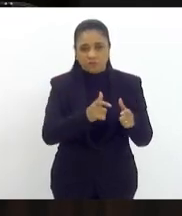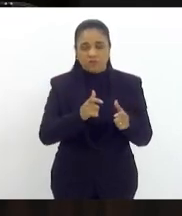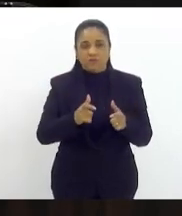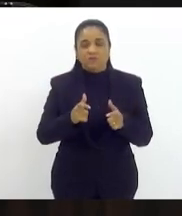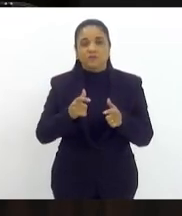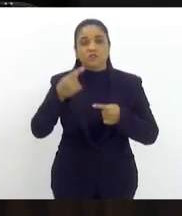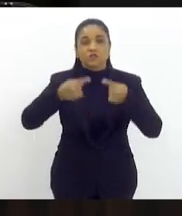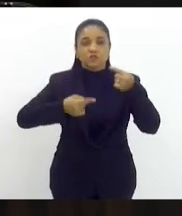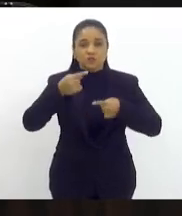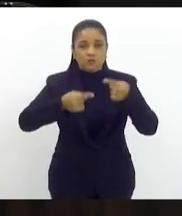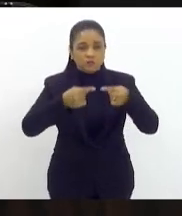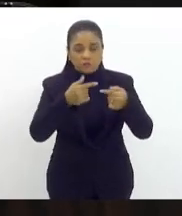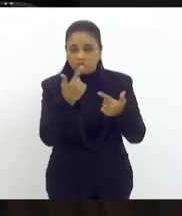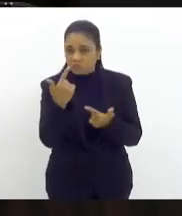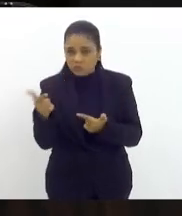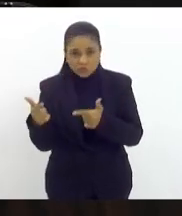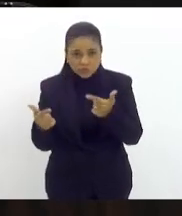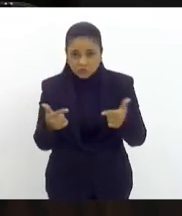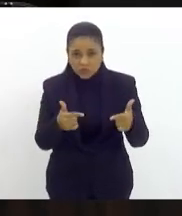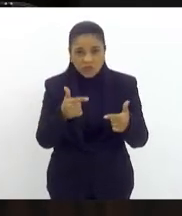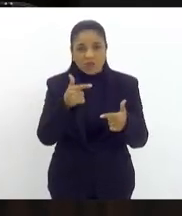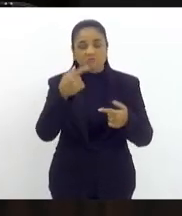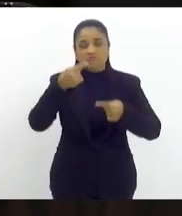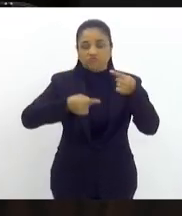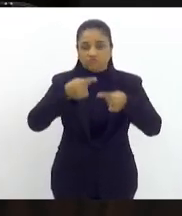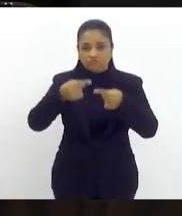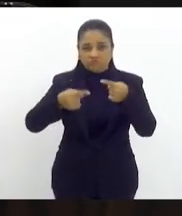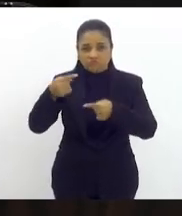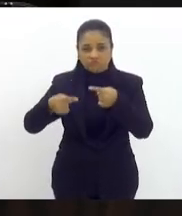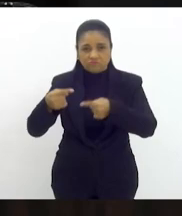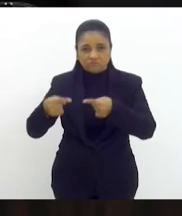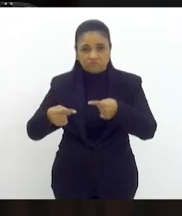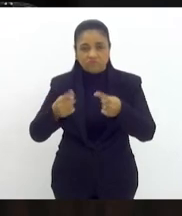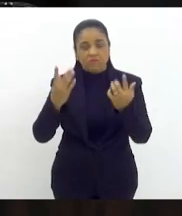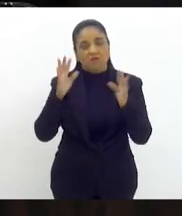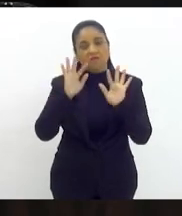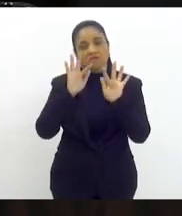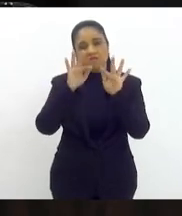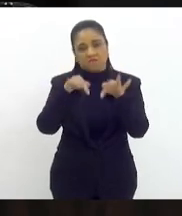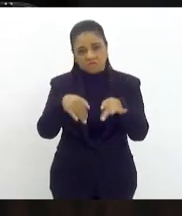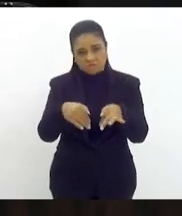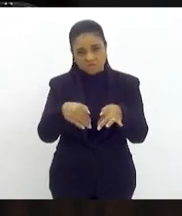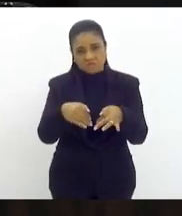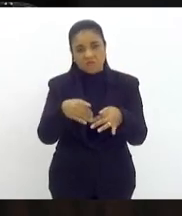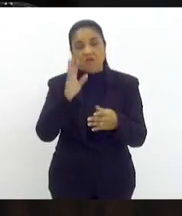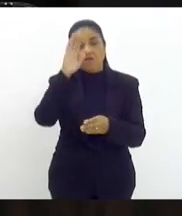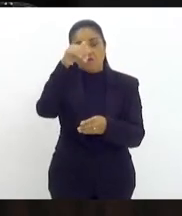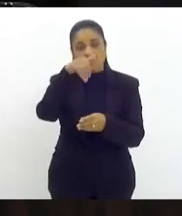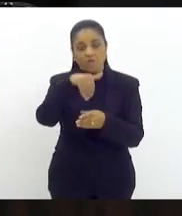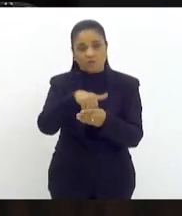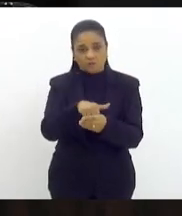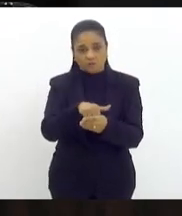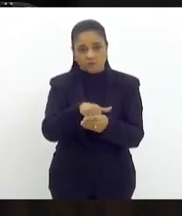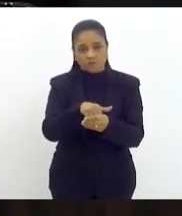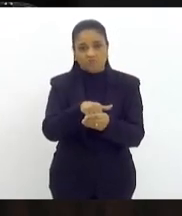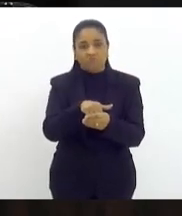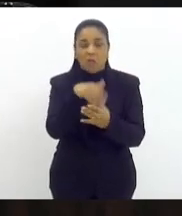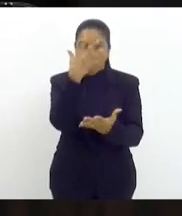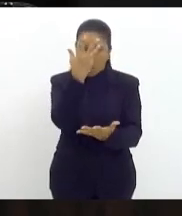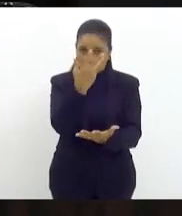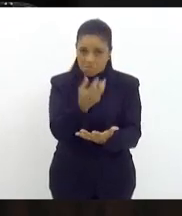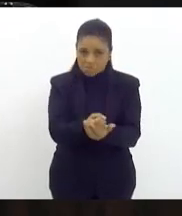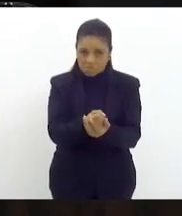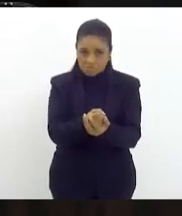havendo com quem queira discutir. Encerrada a discussão. Em votação. Senhores que